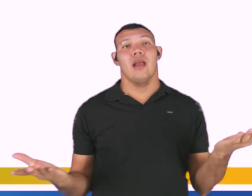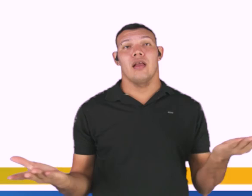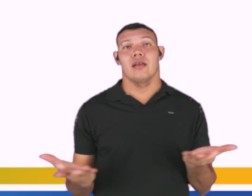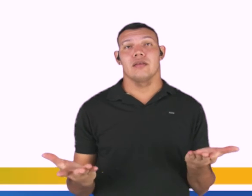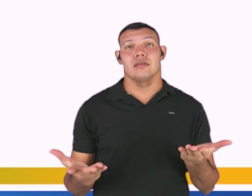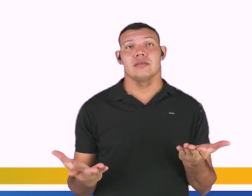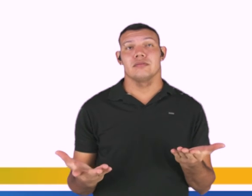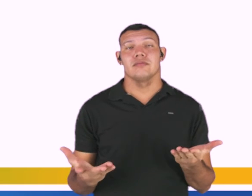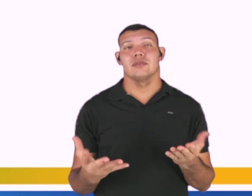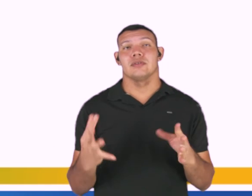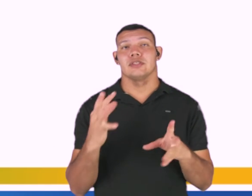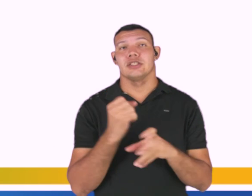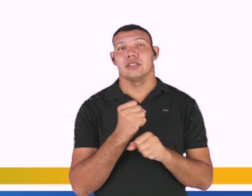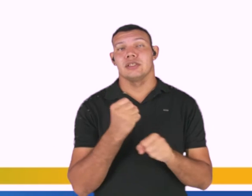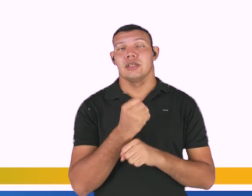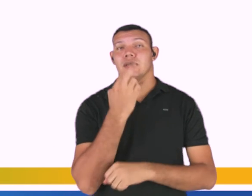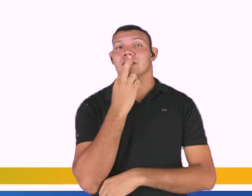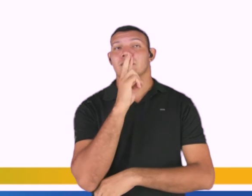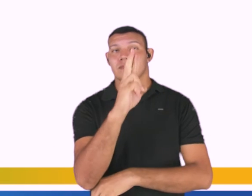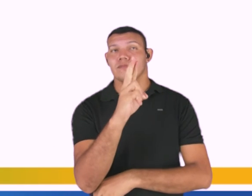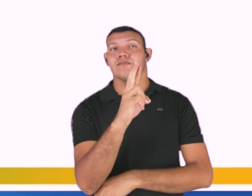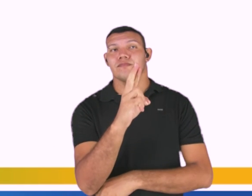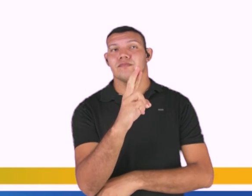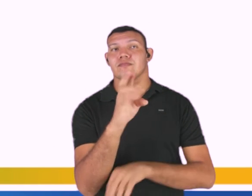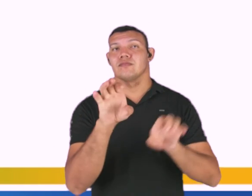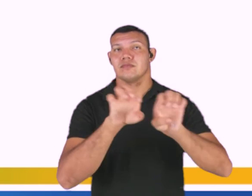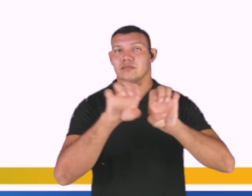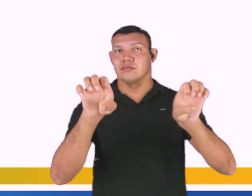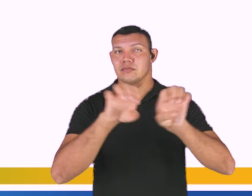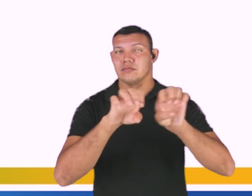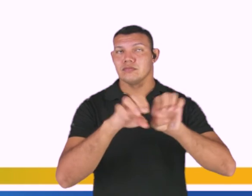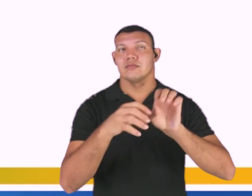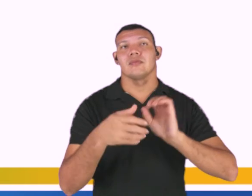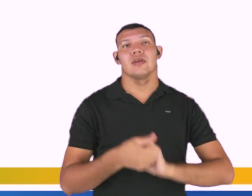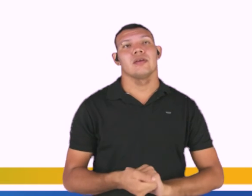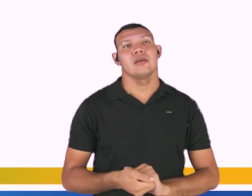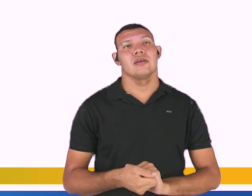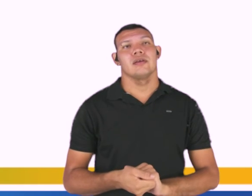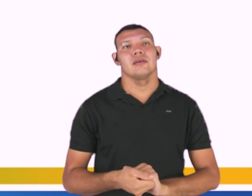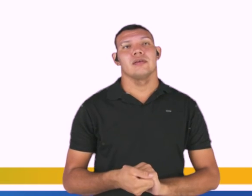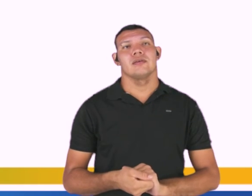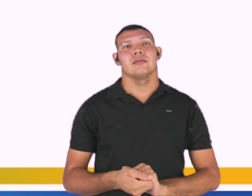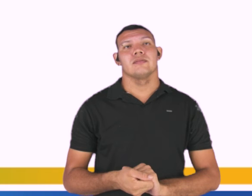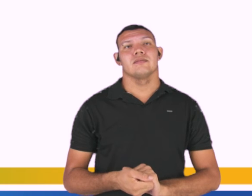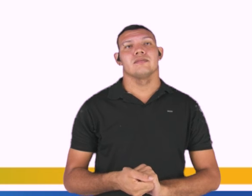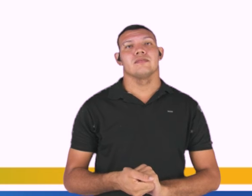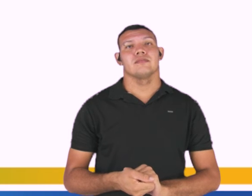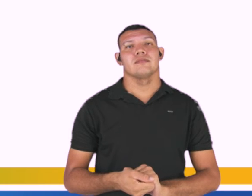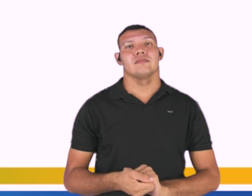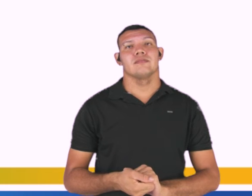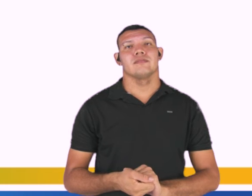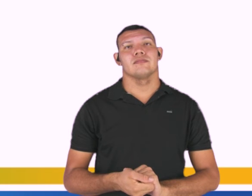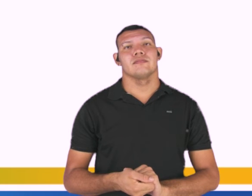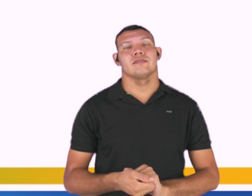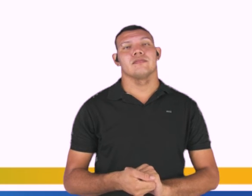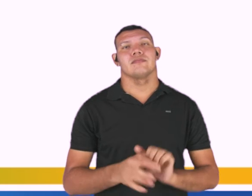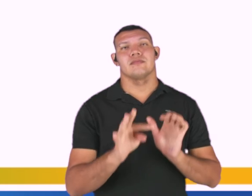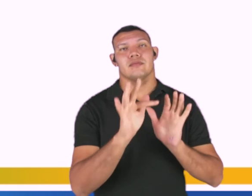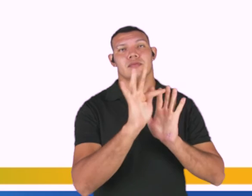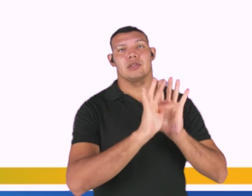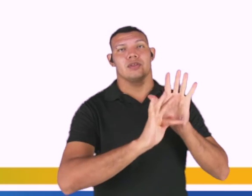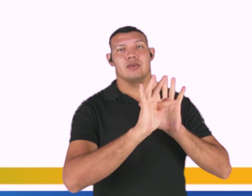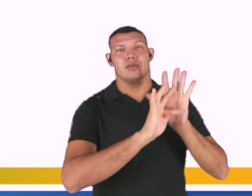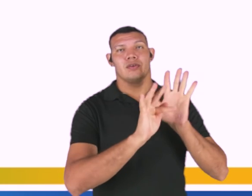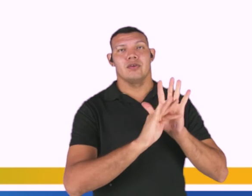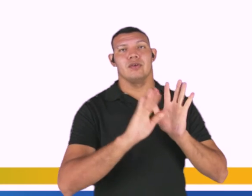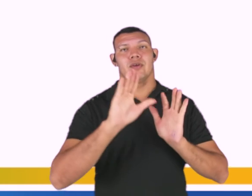achar calculadas resolvendo a equação quadrada aí, utilizando lá a fórmula de Bhaskara. Aí nós vamos